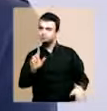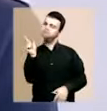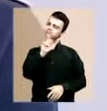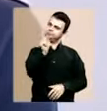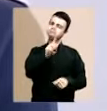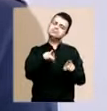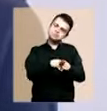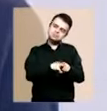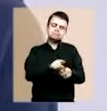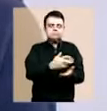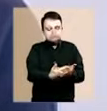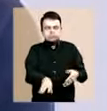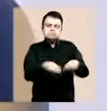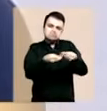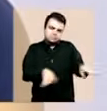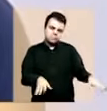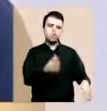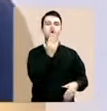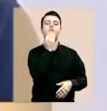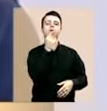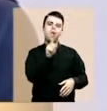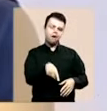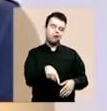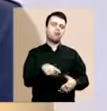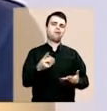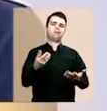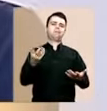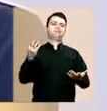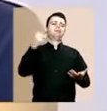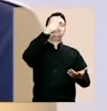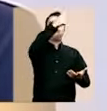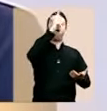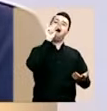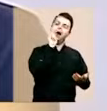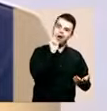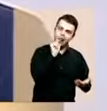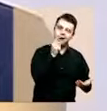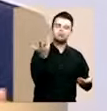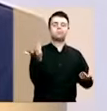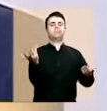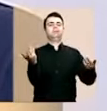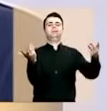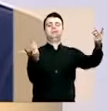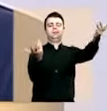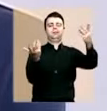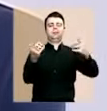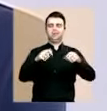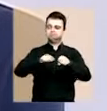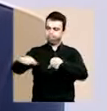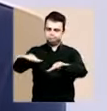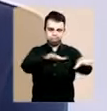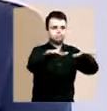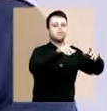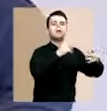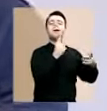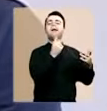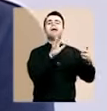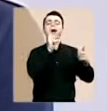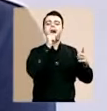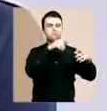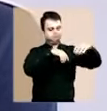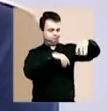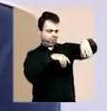o desperdício, ele, de novo, como alimento, ele é toda a cadeia. Então, desde a produção de água, né? Então, da captação de água, daquela torneira